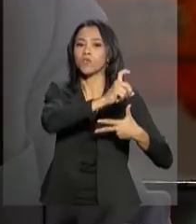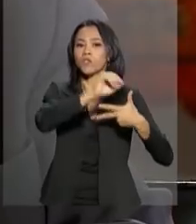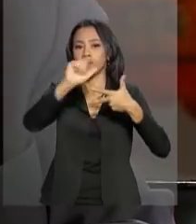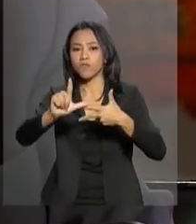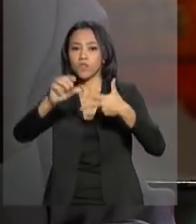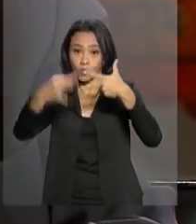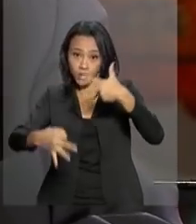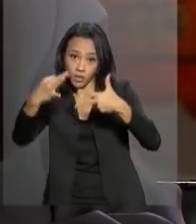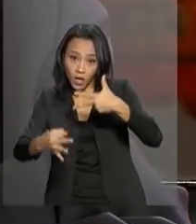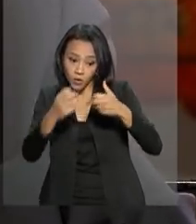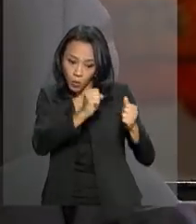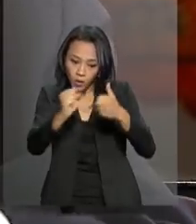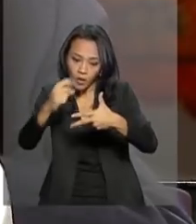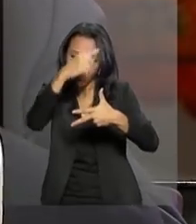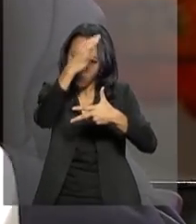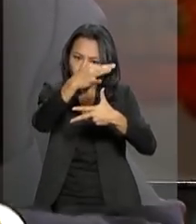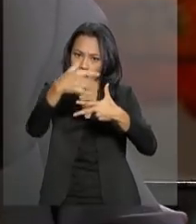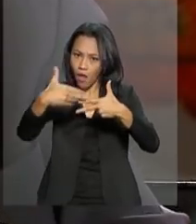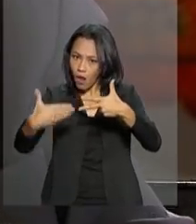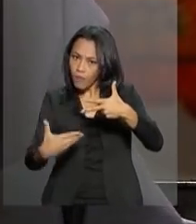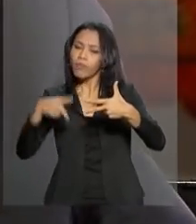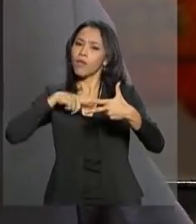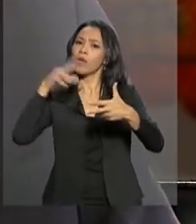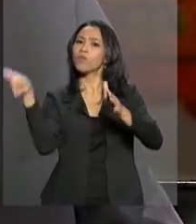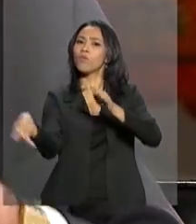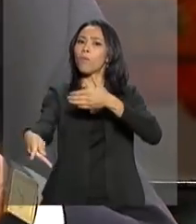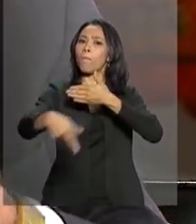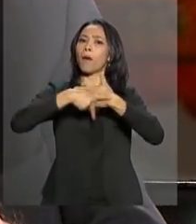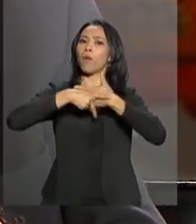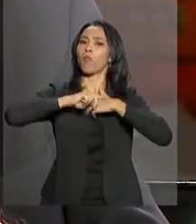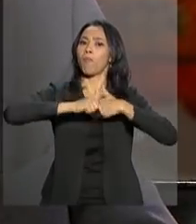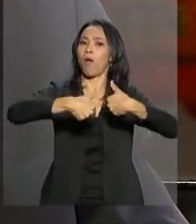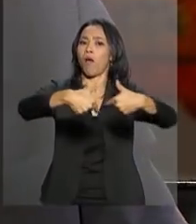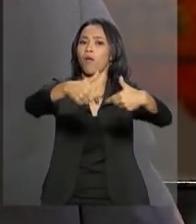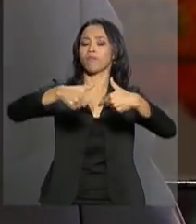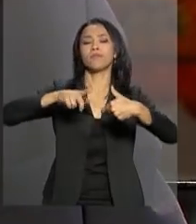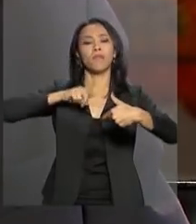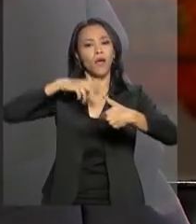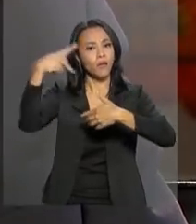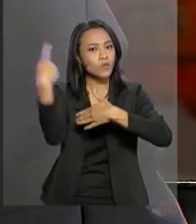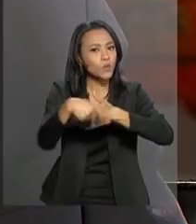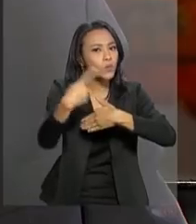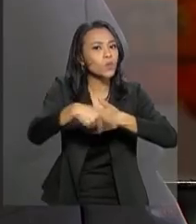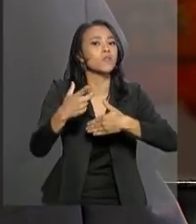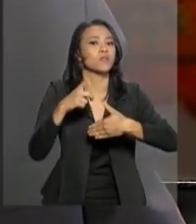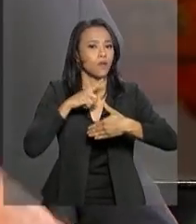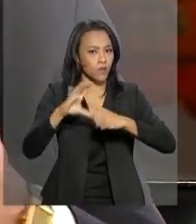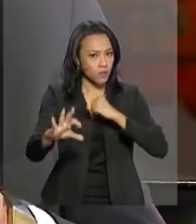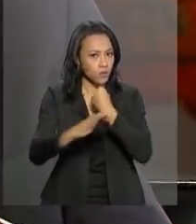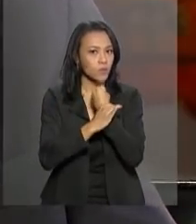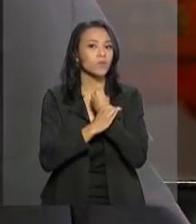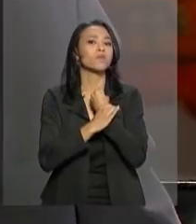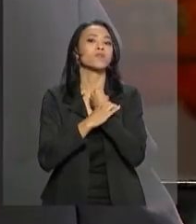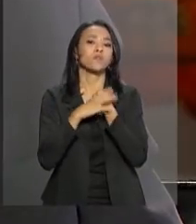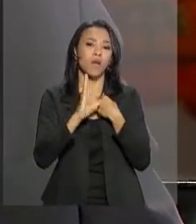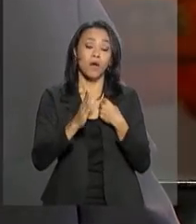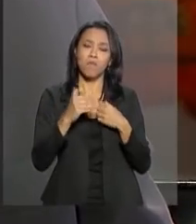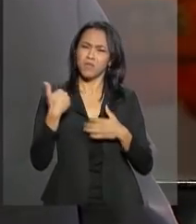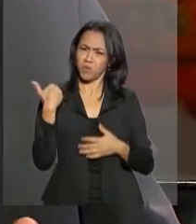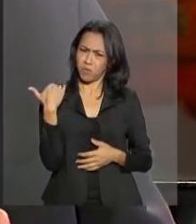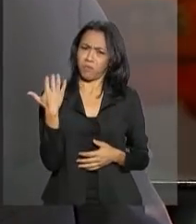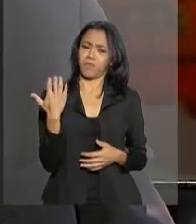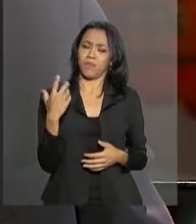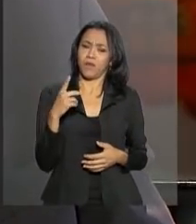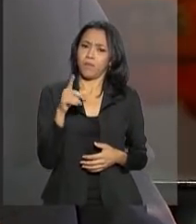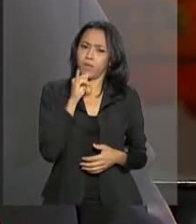e judiciário têm as suas prerrogativas, as suas competências inteiramente asseguradas. Mas hoje é mais do que isso.